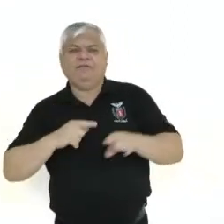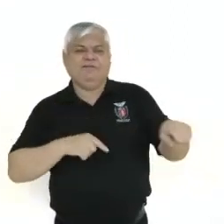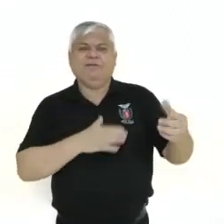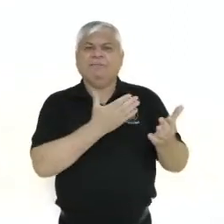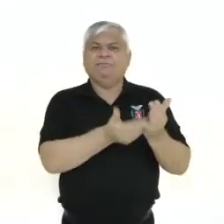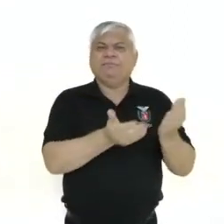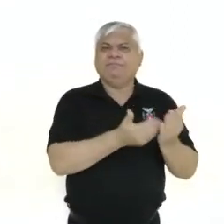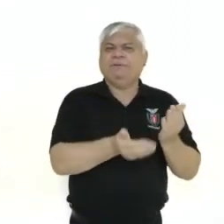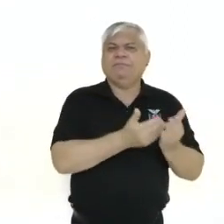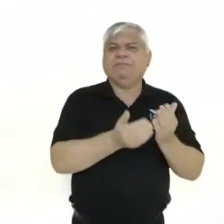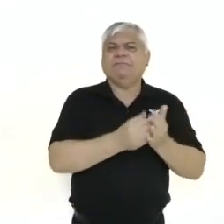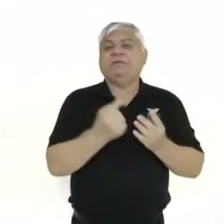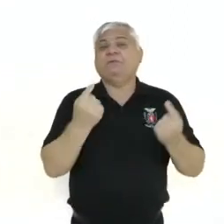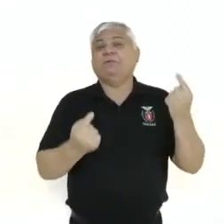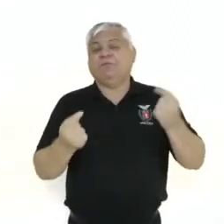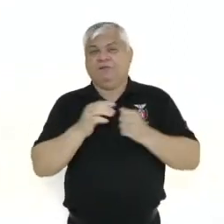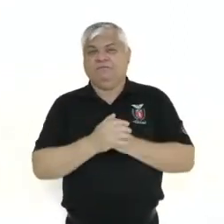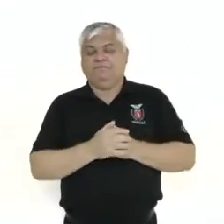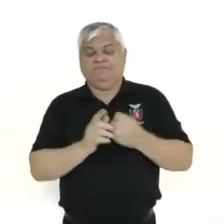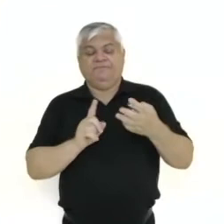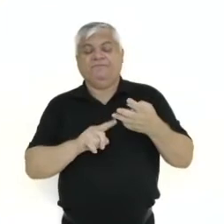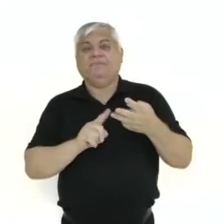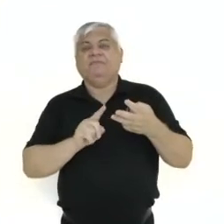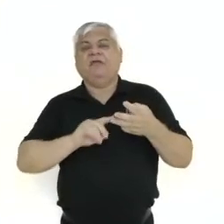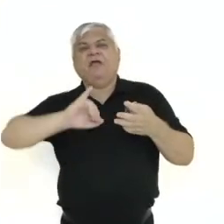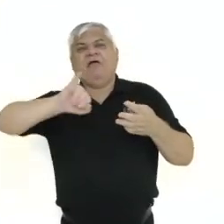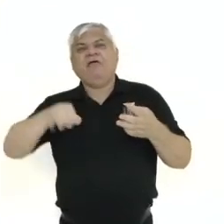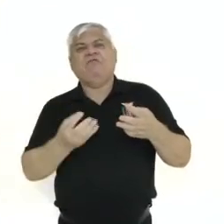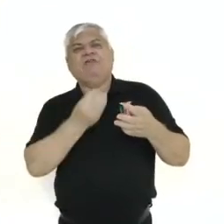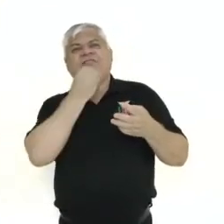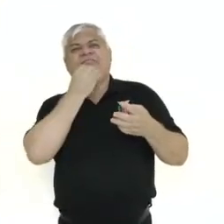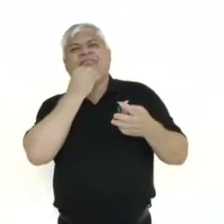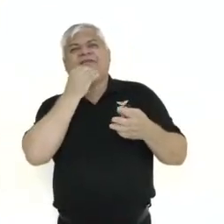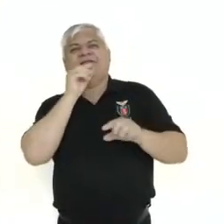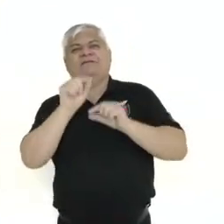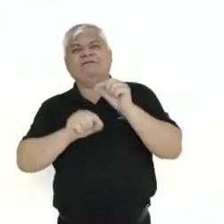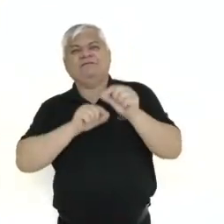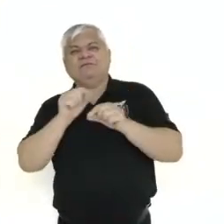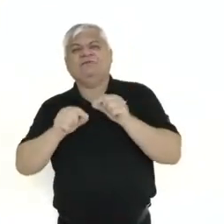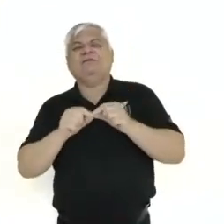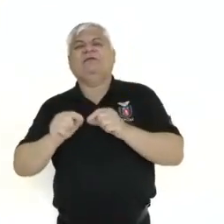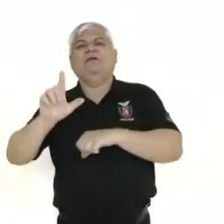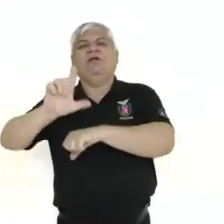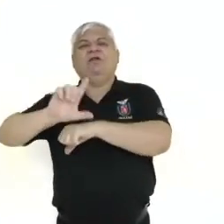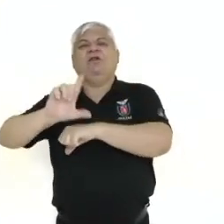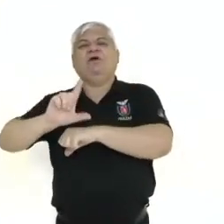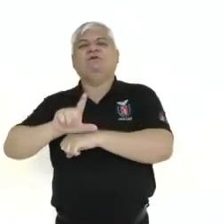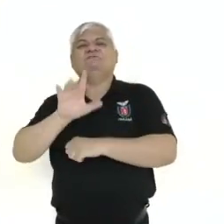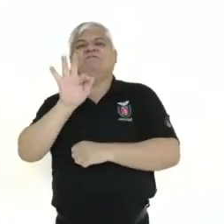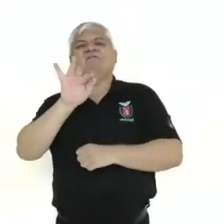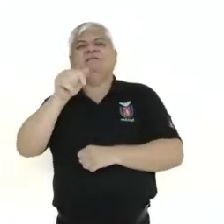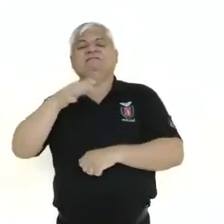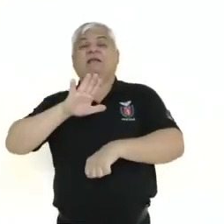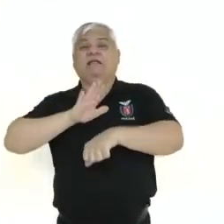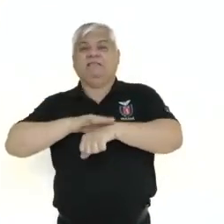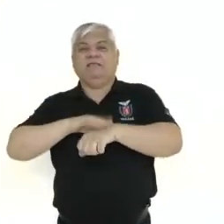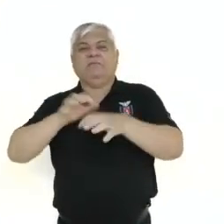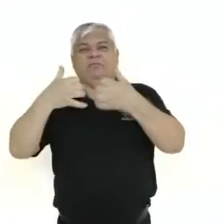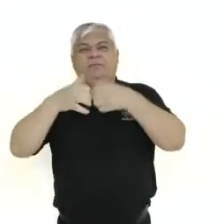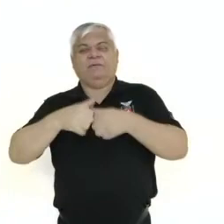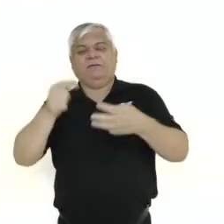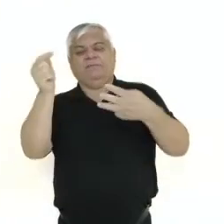online? E quais são as vantagens e desvantagens de um negócio físico? Vou dar um tempinho para